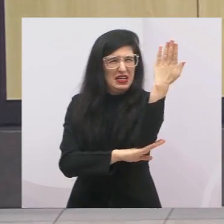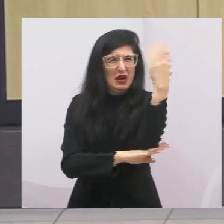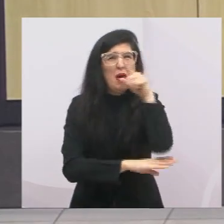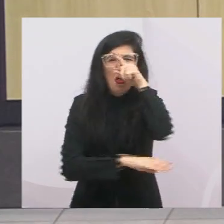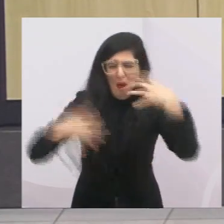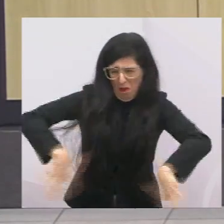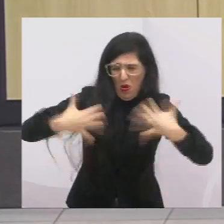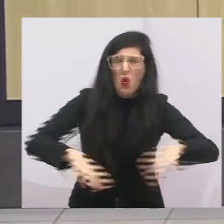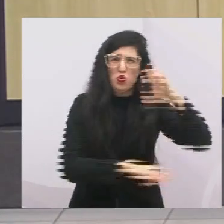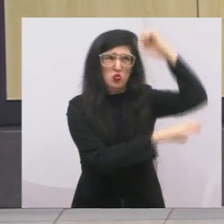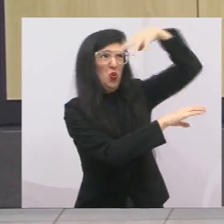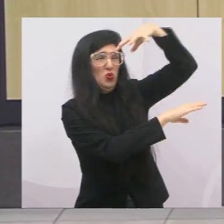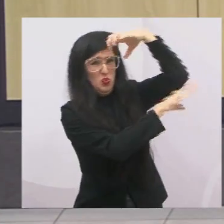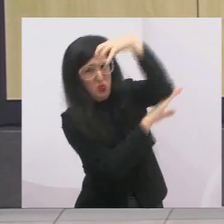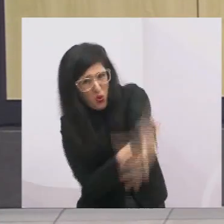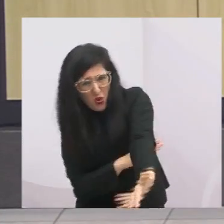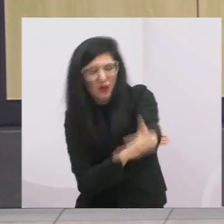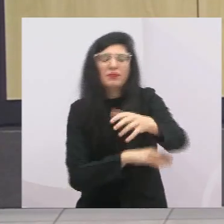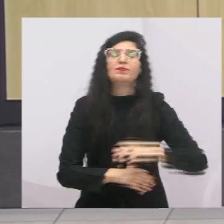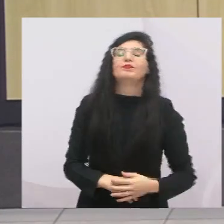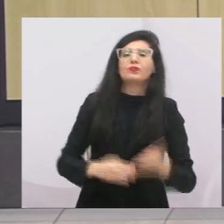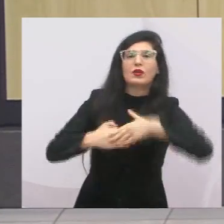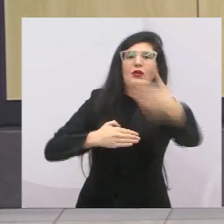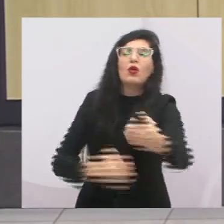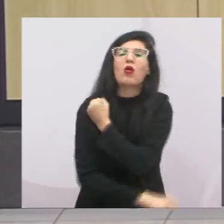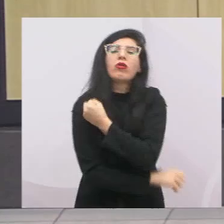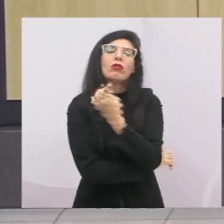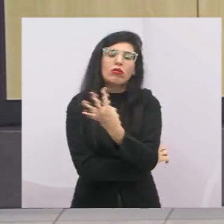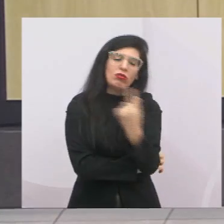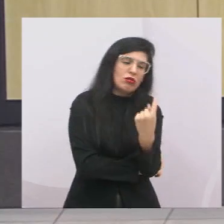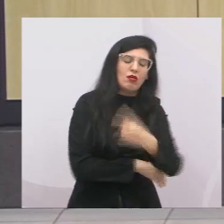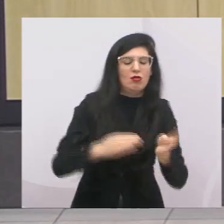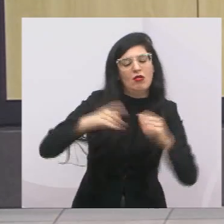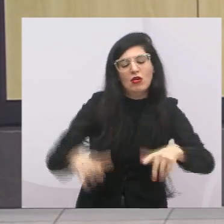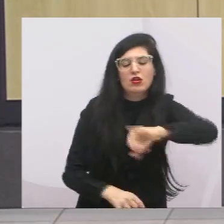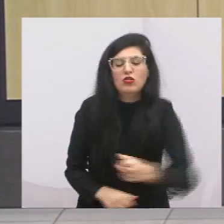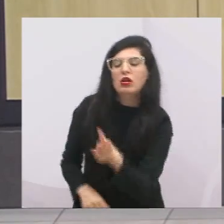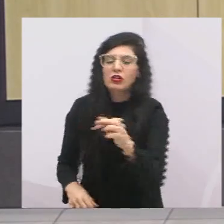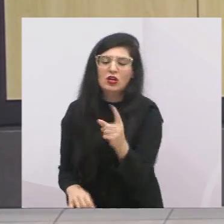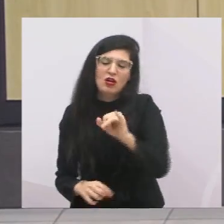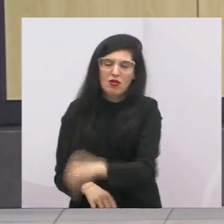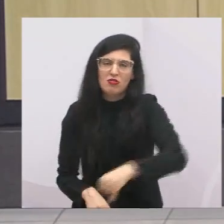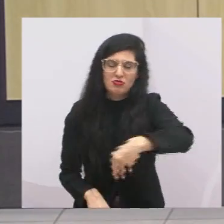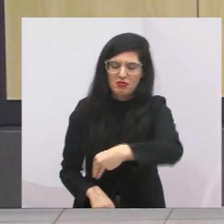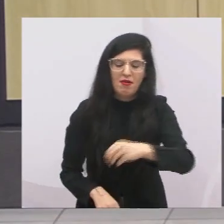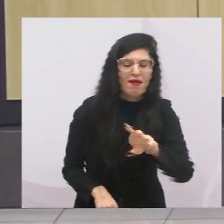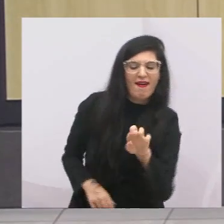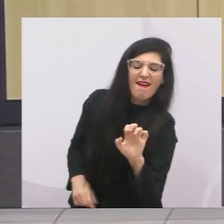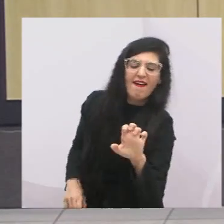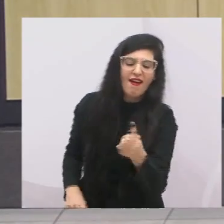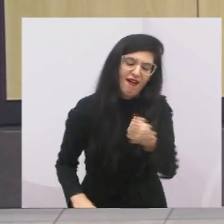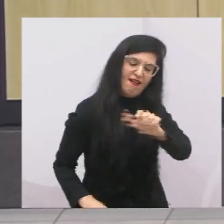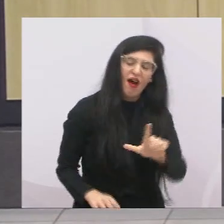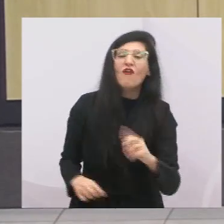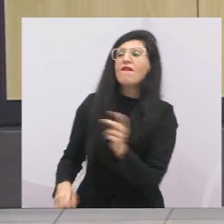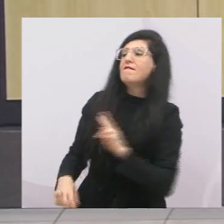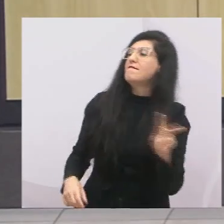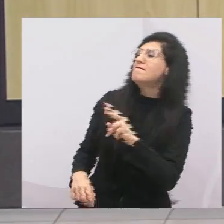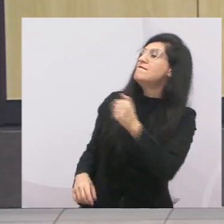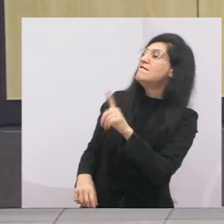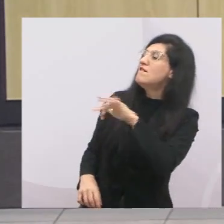rua Valdeonor Pereira dos Santos, em frente ao número 41, no Jardim Real, em Jacareí. Autoria, vereador Valmir Parque, do Meia